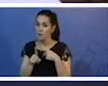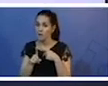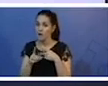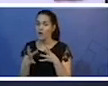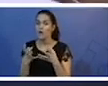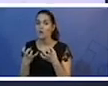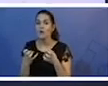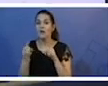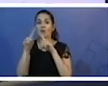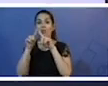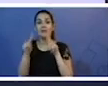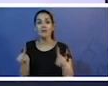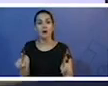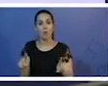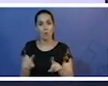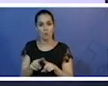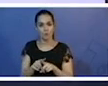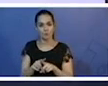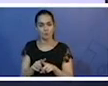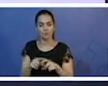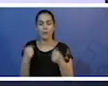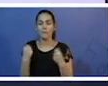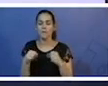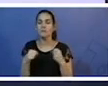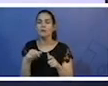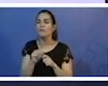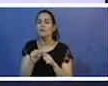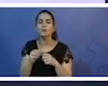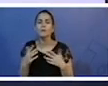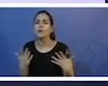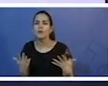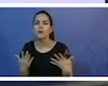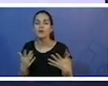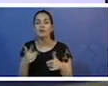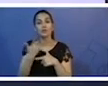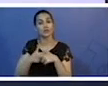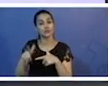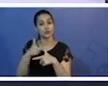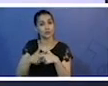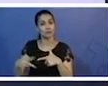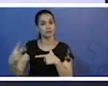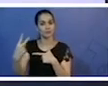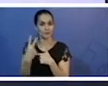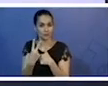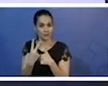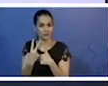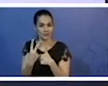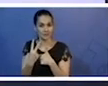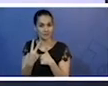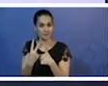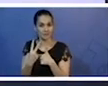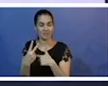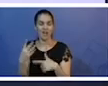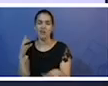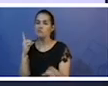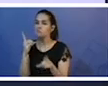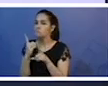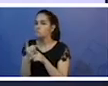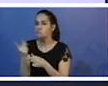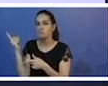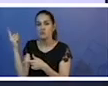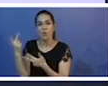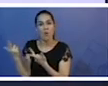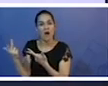queremos o triângulo, precisamos fazer o quê? Dividir por 2. Chegamos na mesma